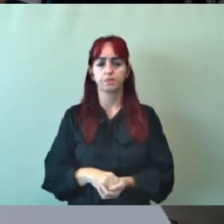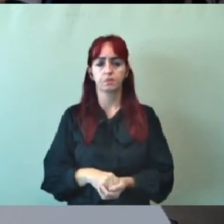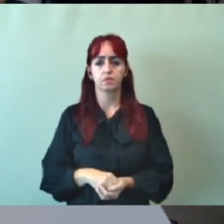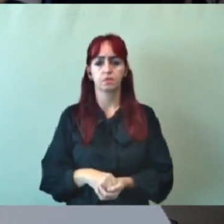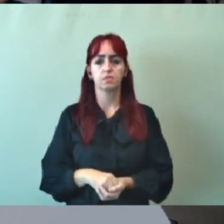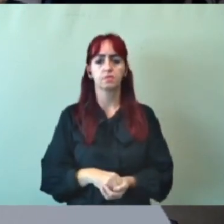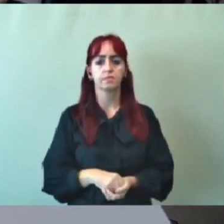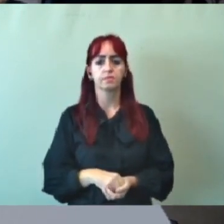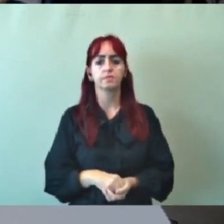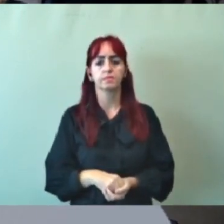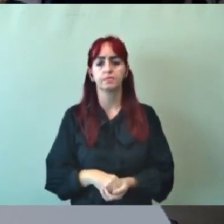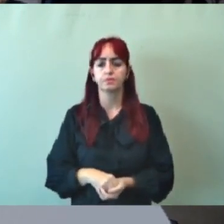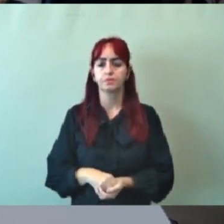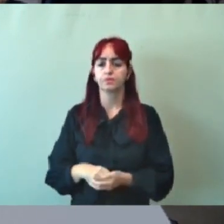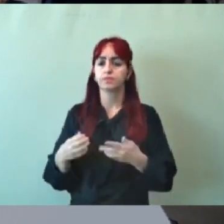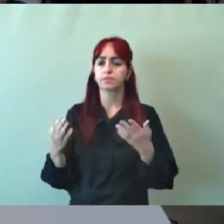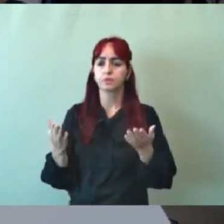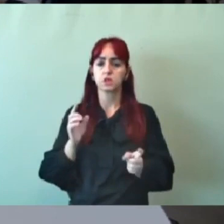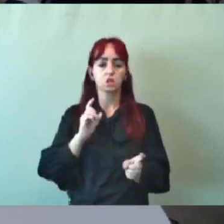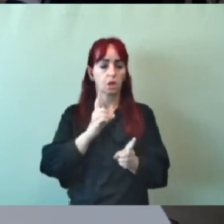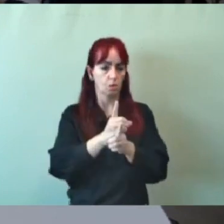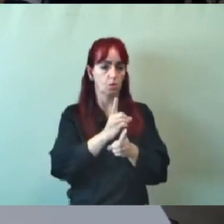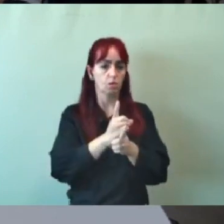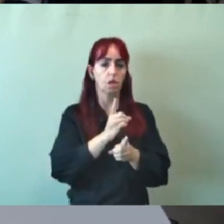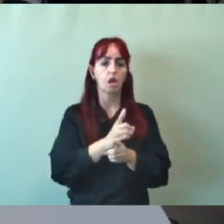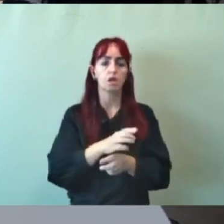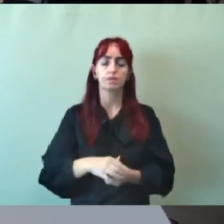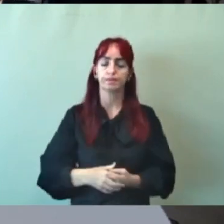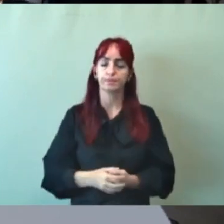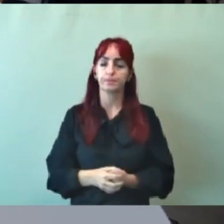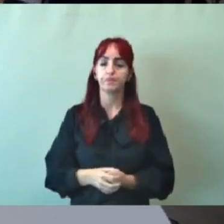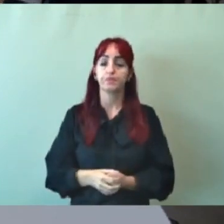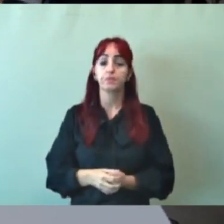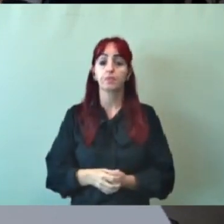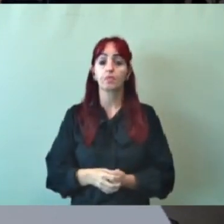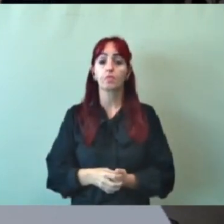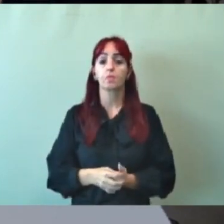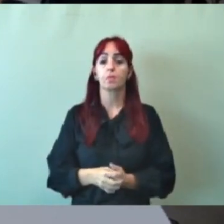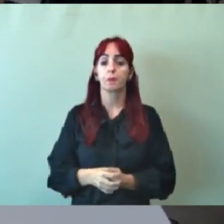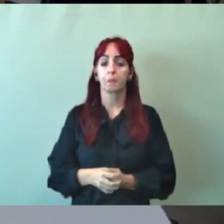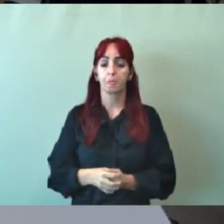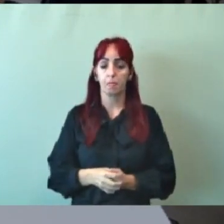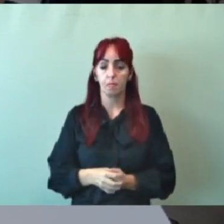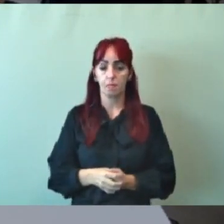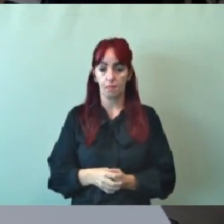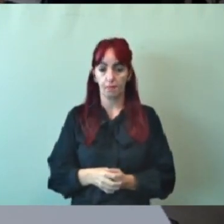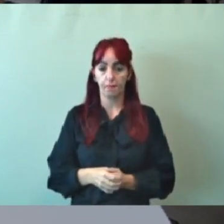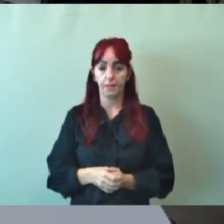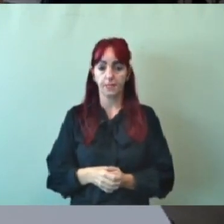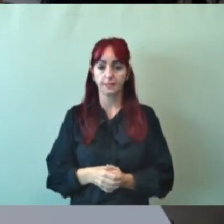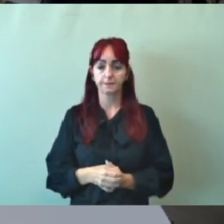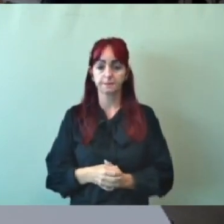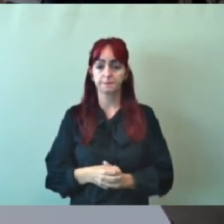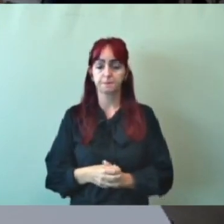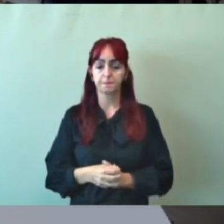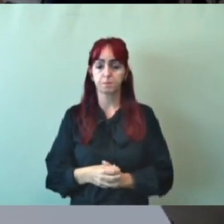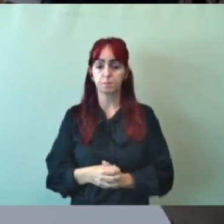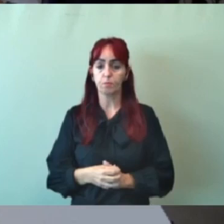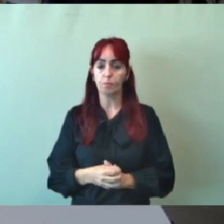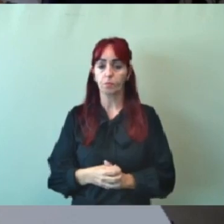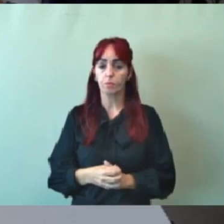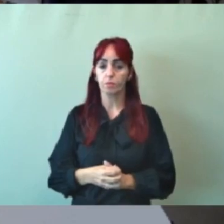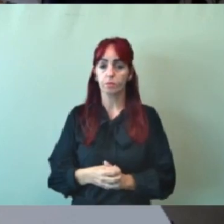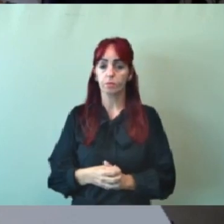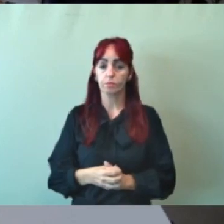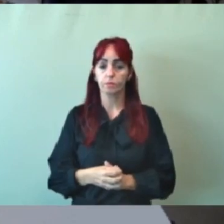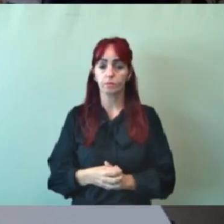Então já encontraram o sujeito. Vamos lá, então. Ele foi com o advogado, né? Já foi preparado para... Mas